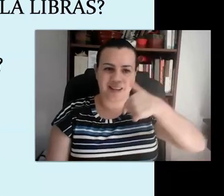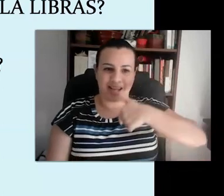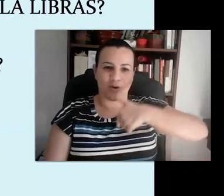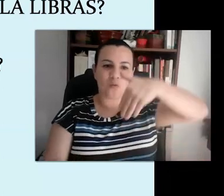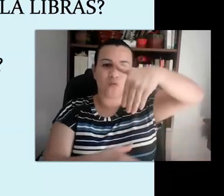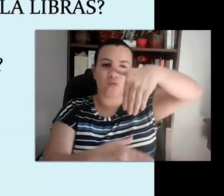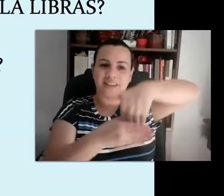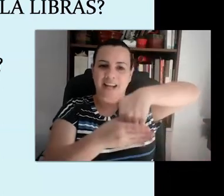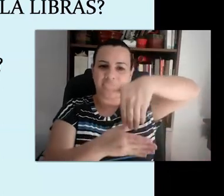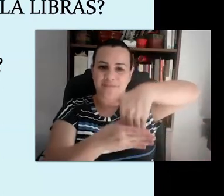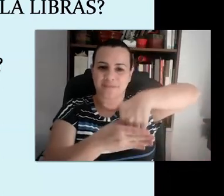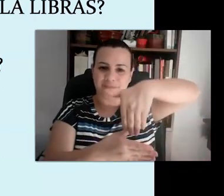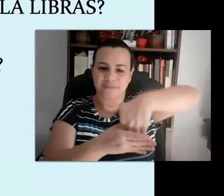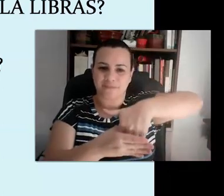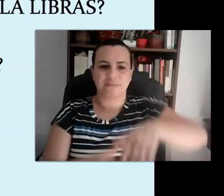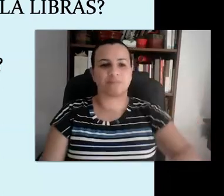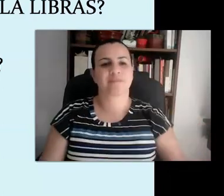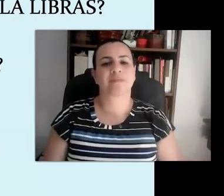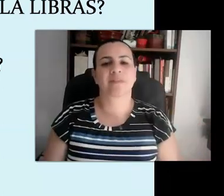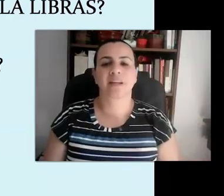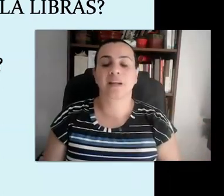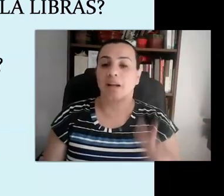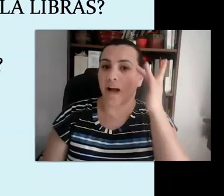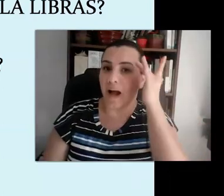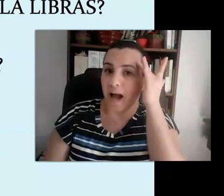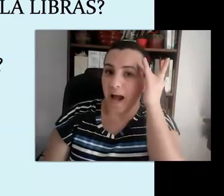Ontem eu votei.